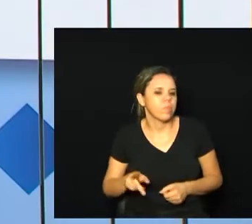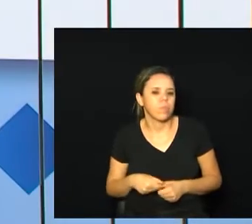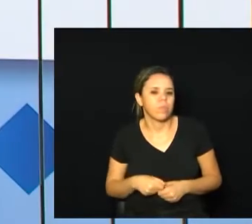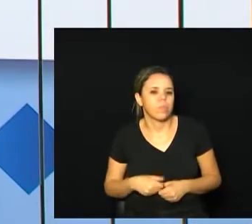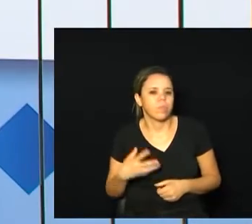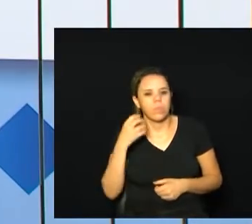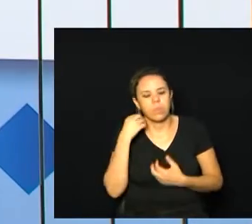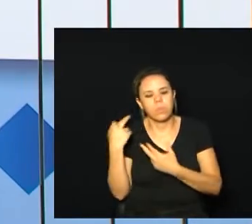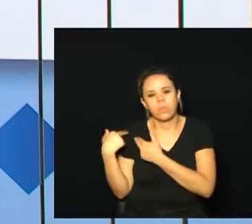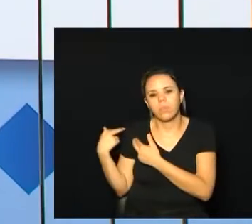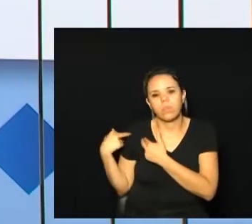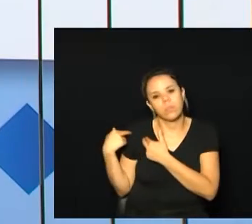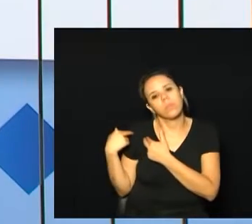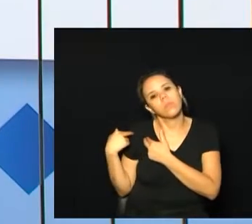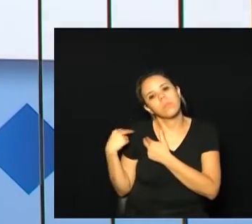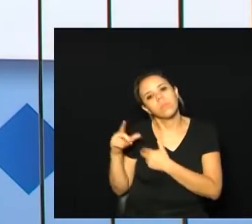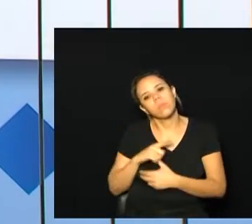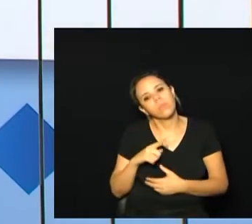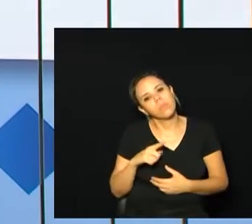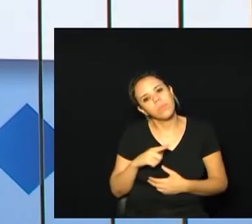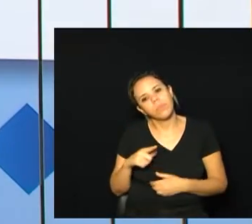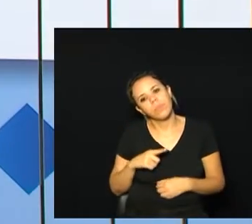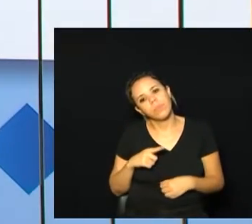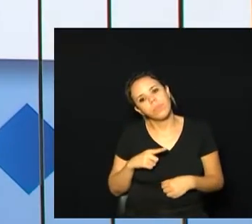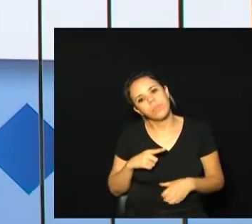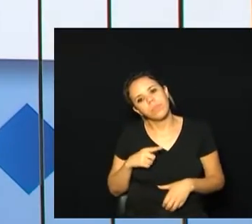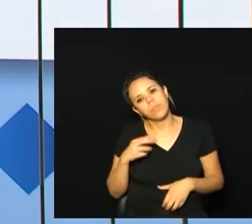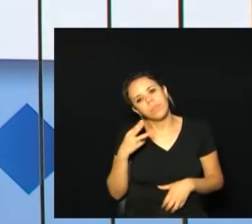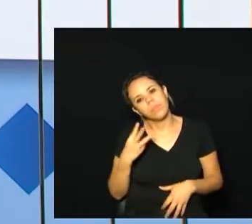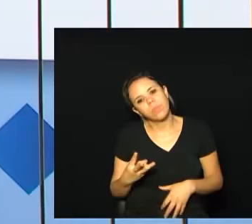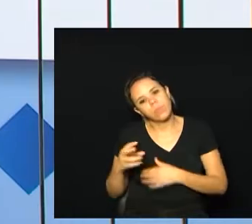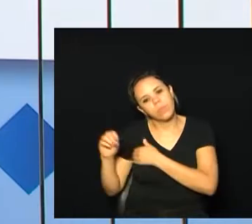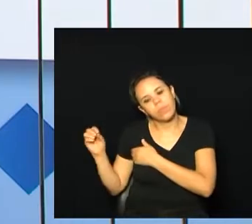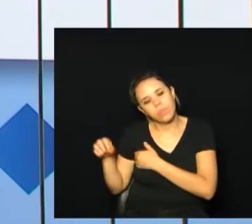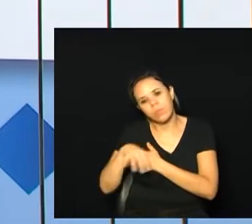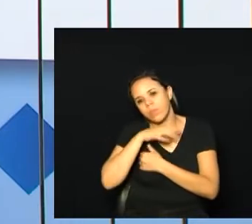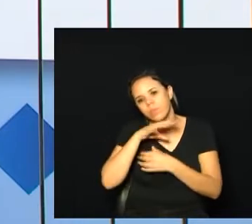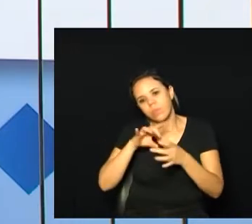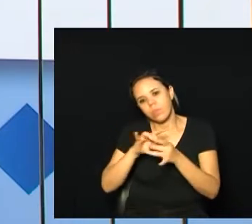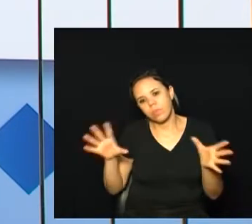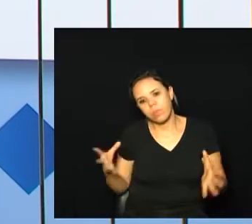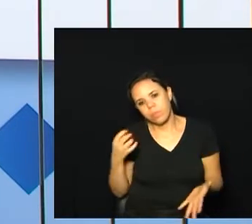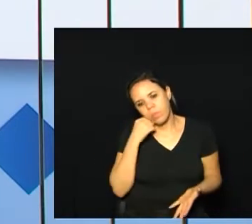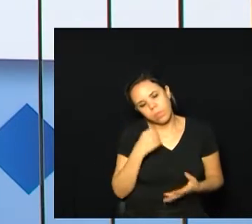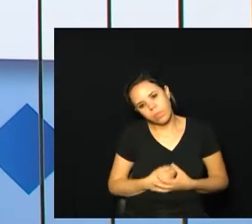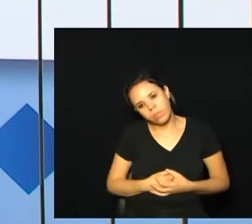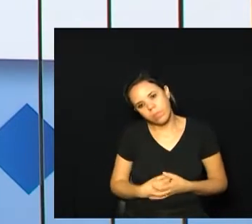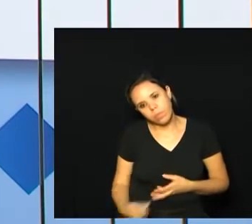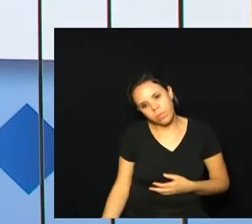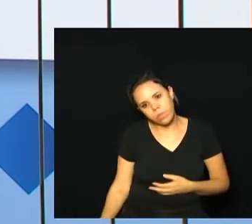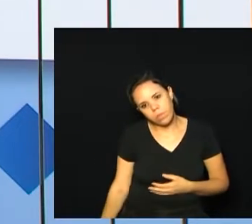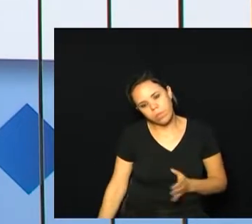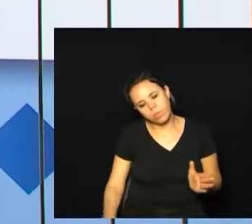Adoção responsável, nós temos aí cerca de 300 animais disponíveis para adoção